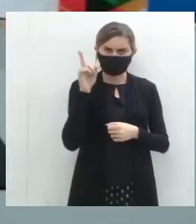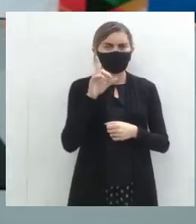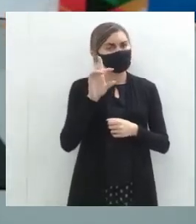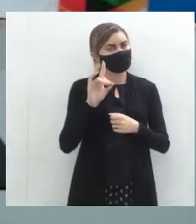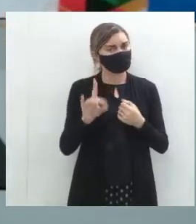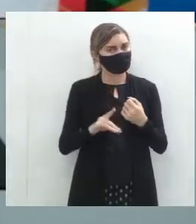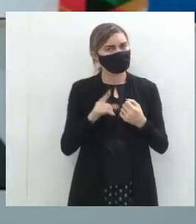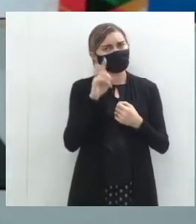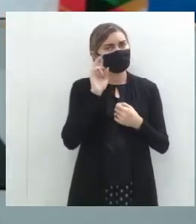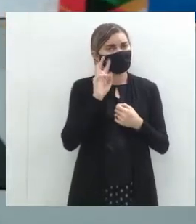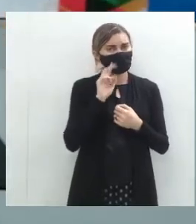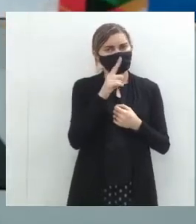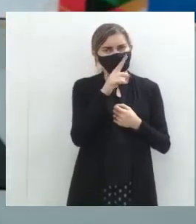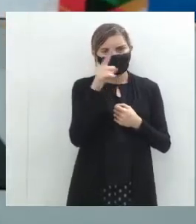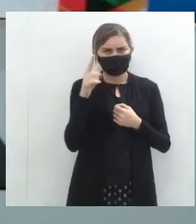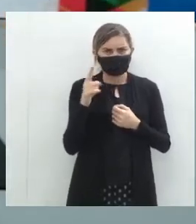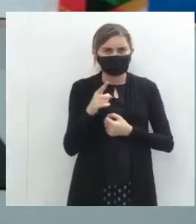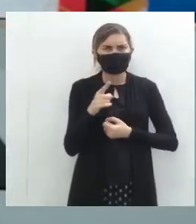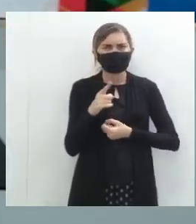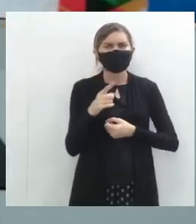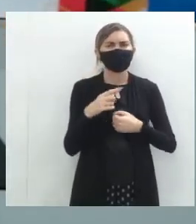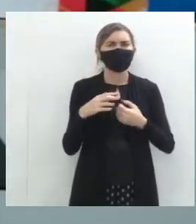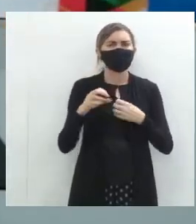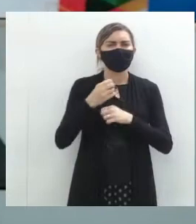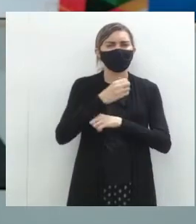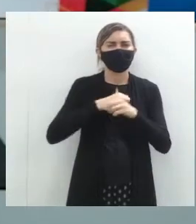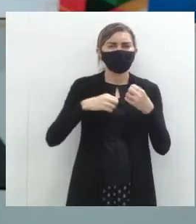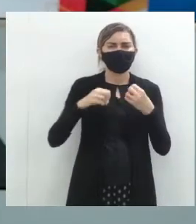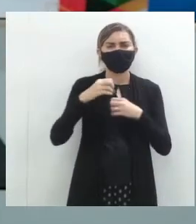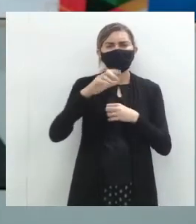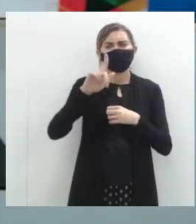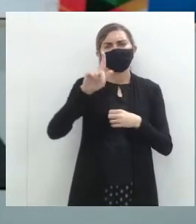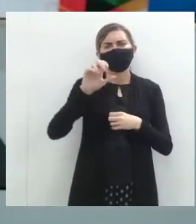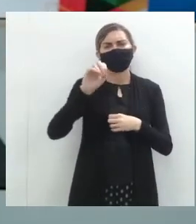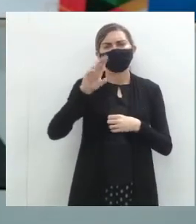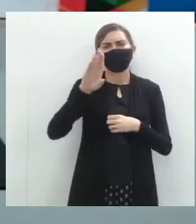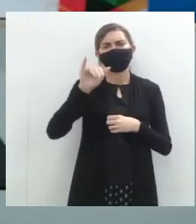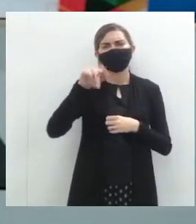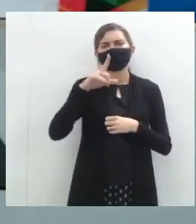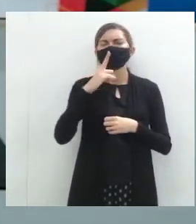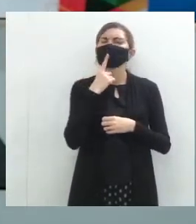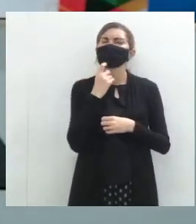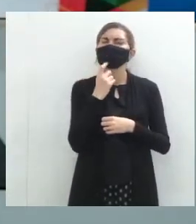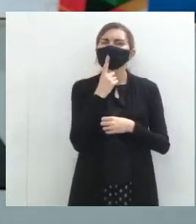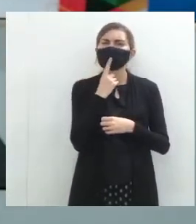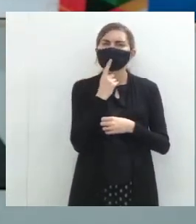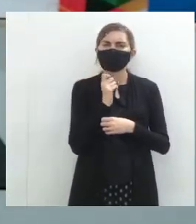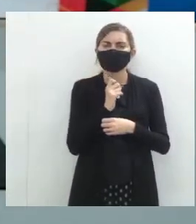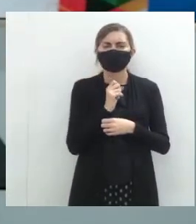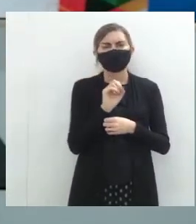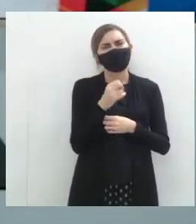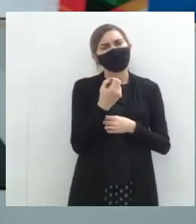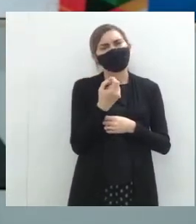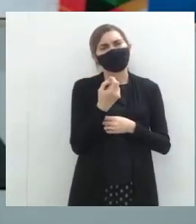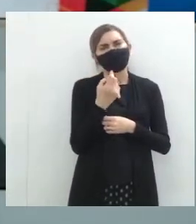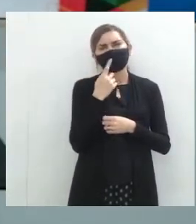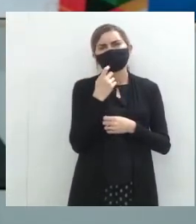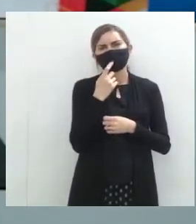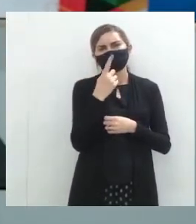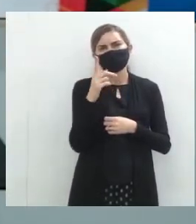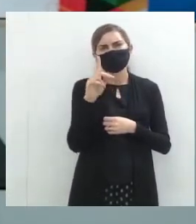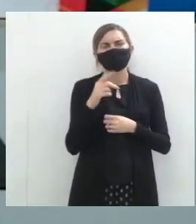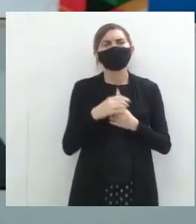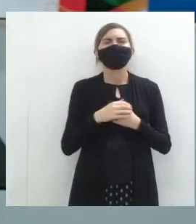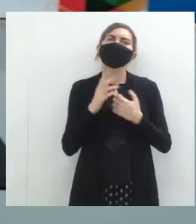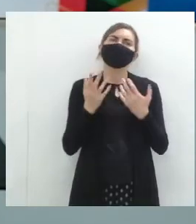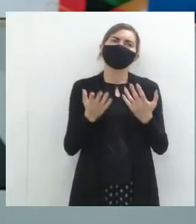detalhe. Lembrem que essas hemáciazinhas são os glóbulos vermelhos. Você vai chamar de hemácia, ou glóbulo vermelho, ou eritrócito. Aí você vai dizer assim,